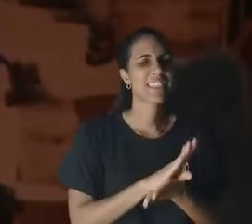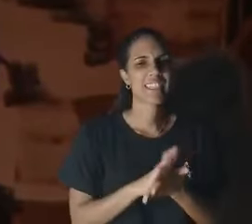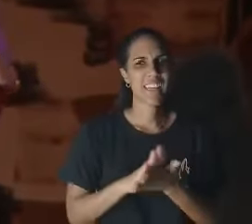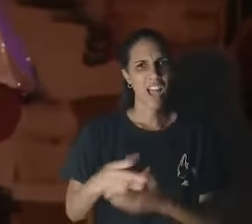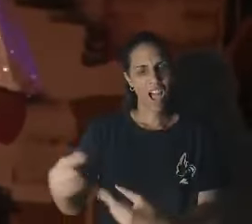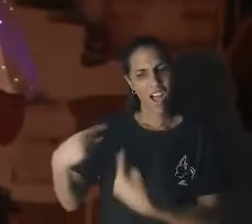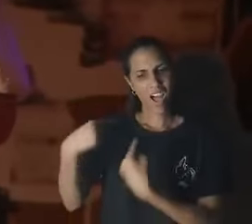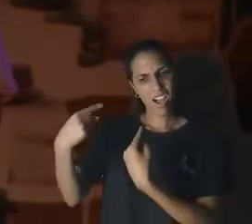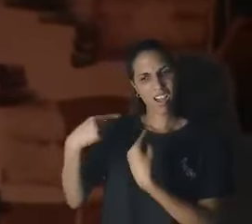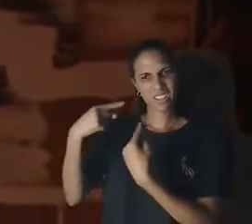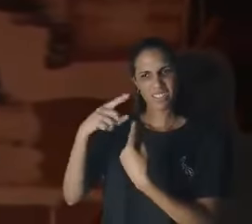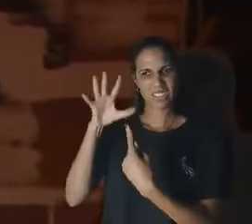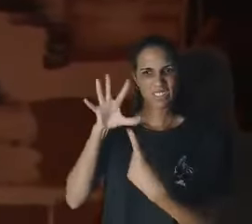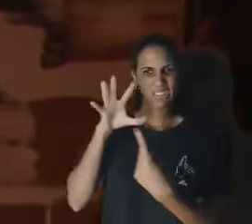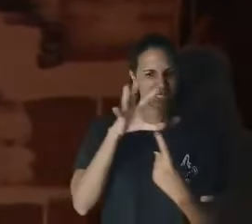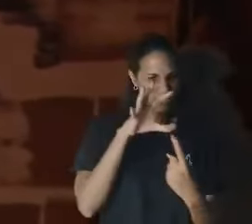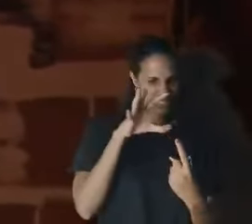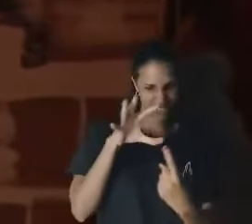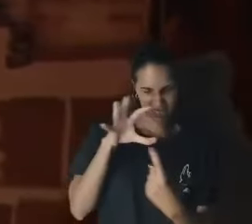atingirá.